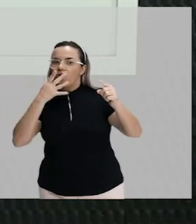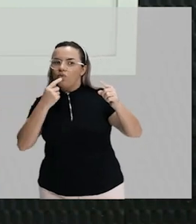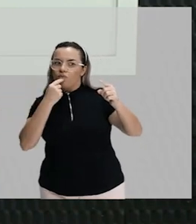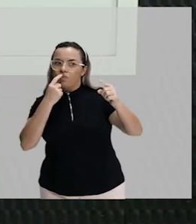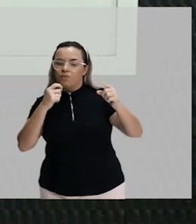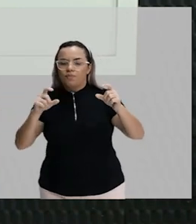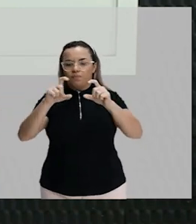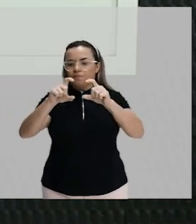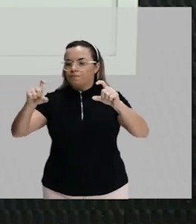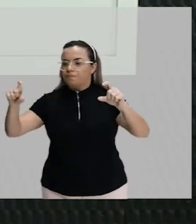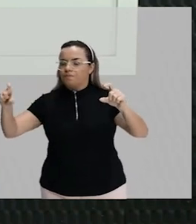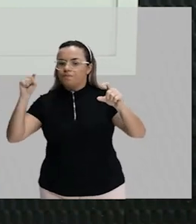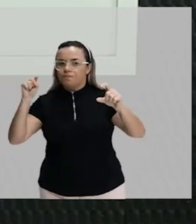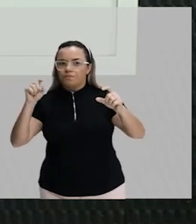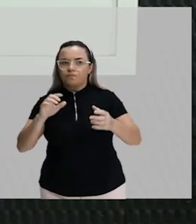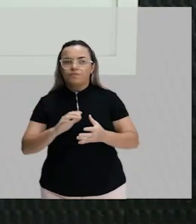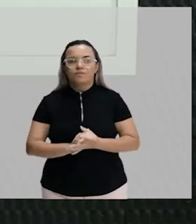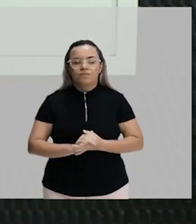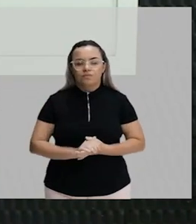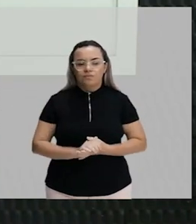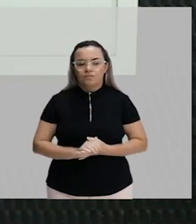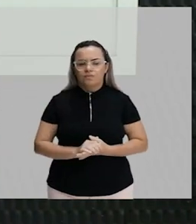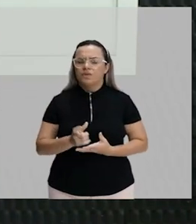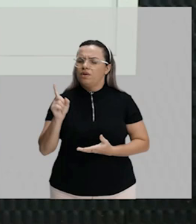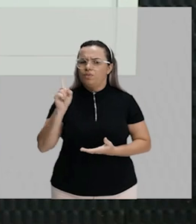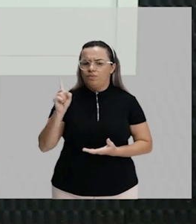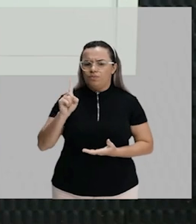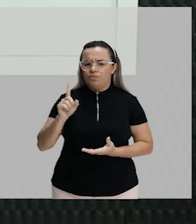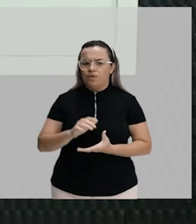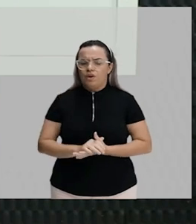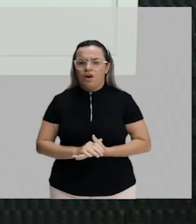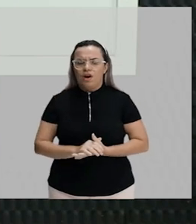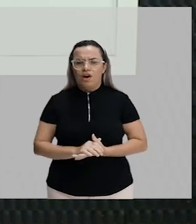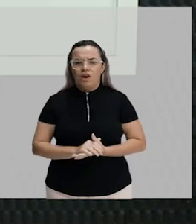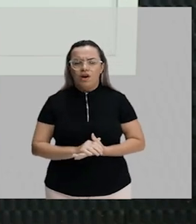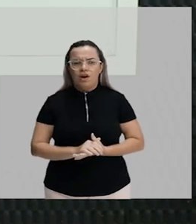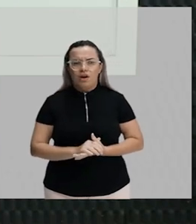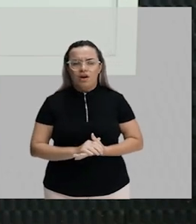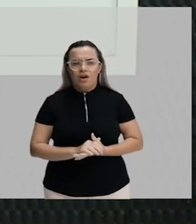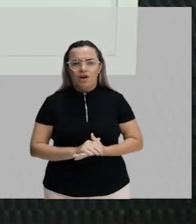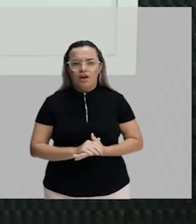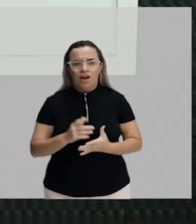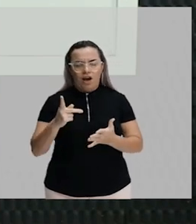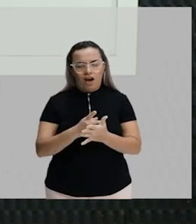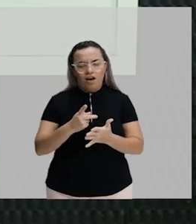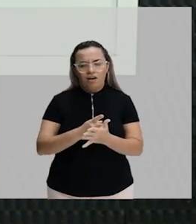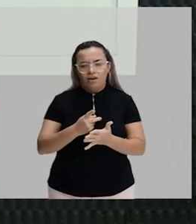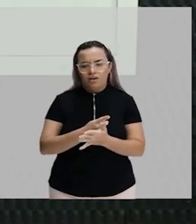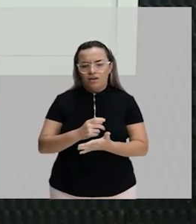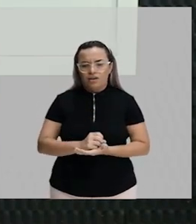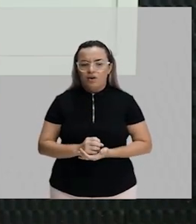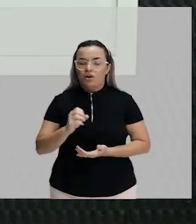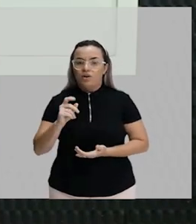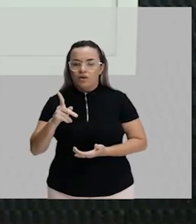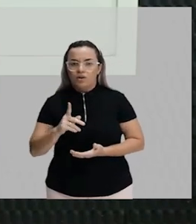no campo magnético cer a resposta é não que é falso Ok porque a corrente